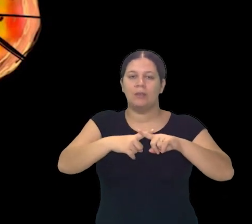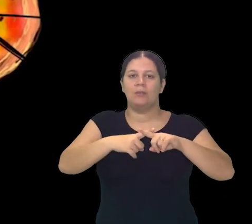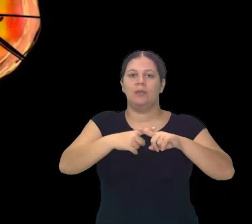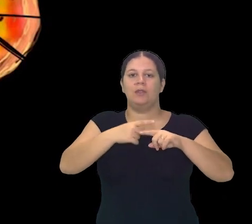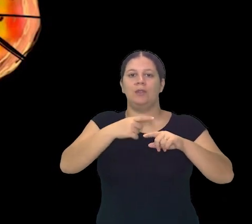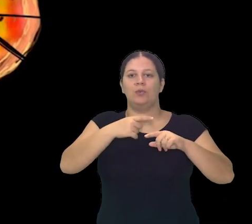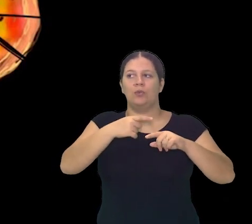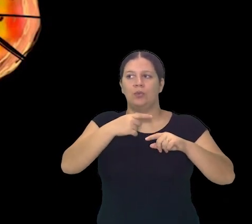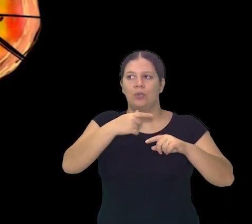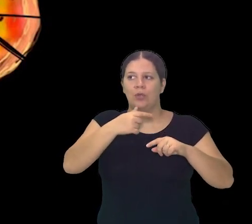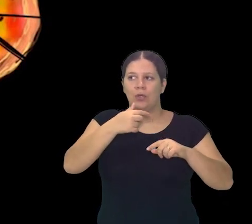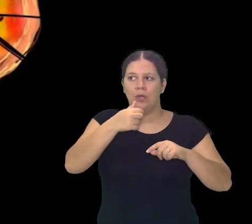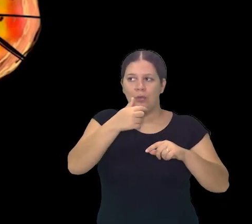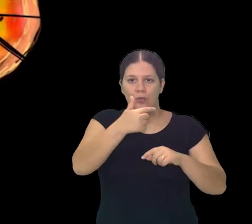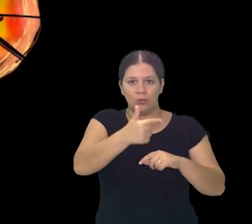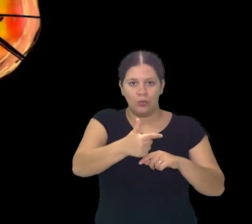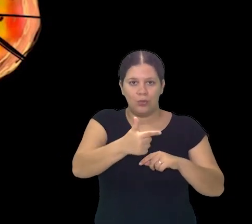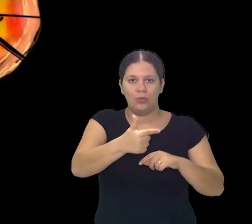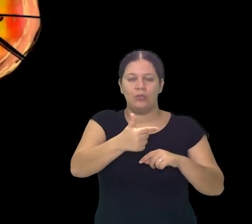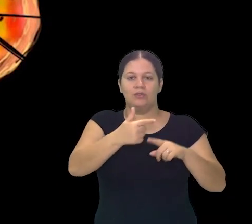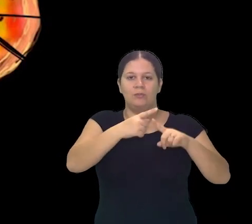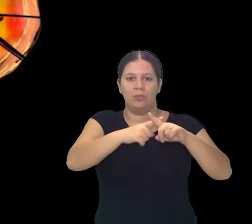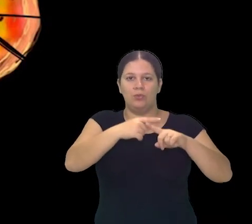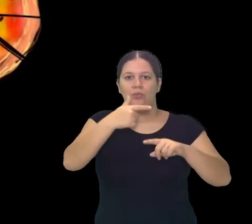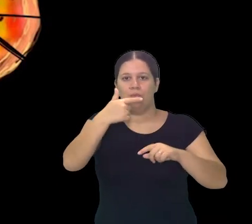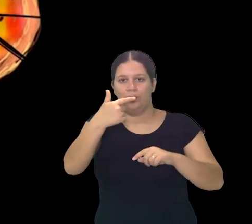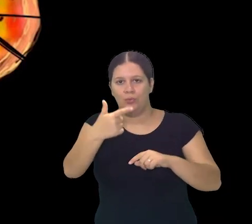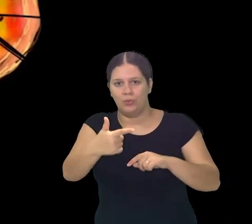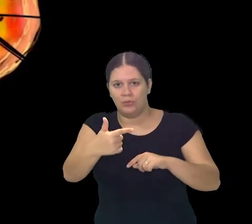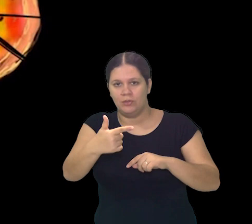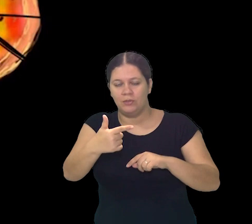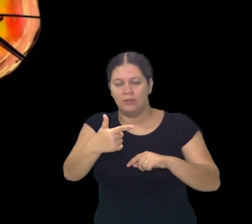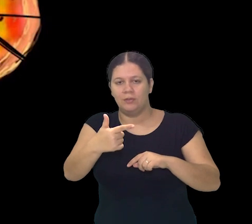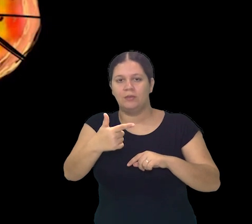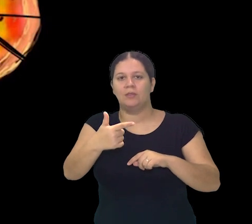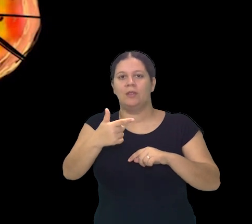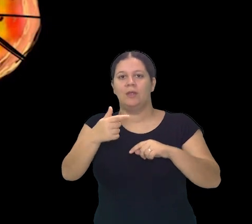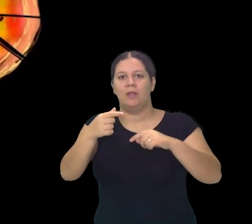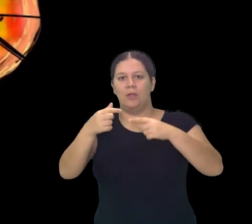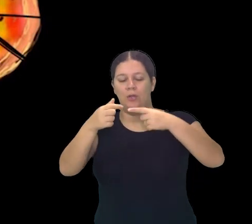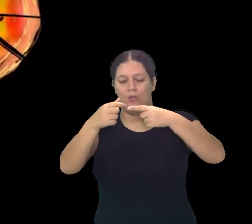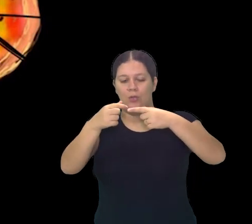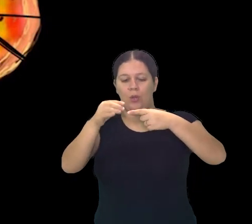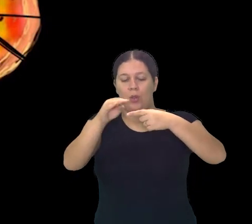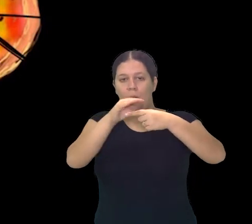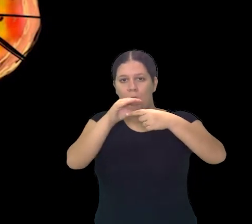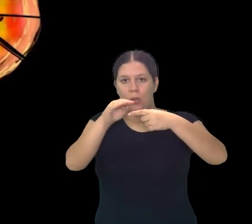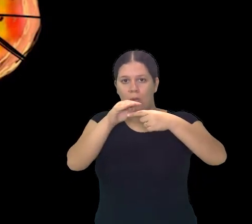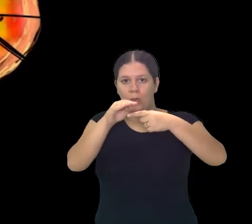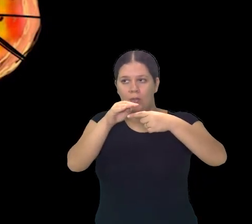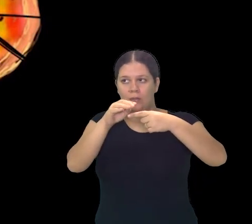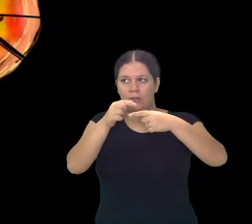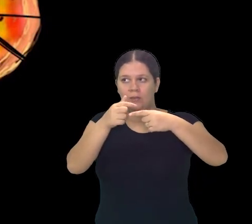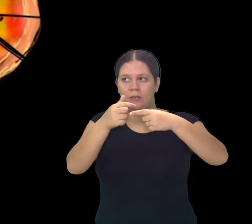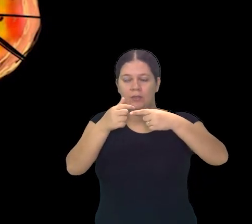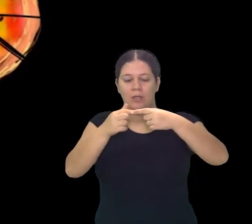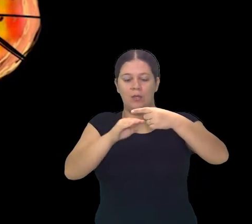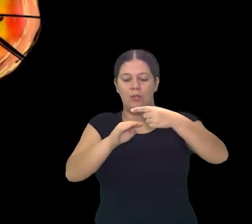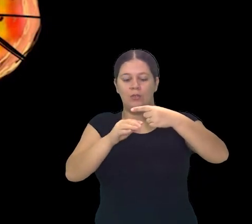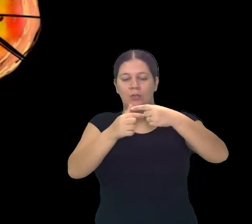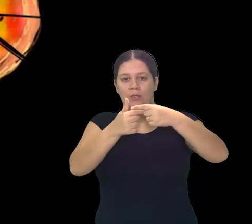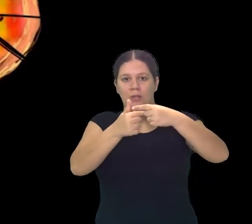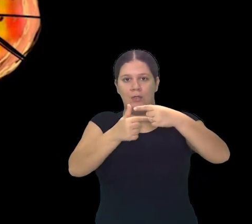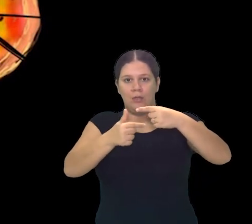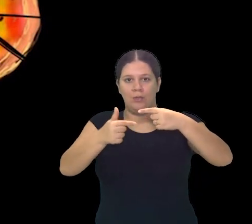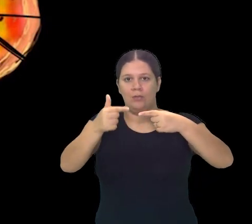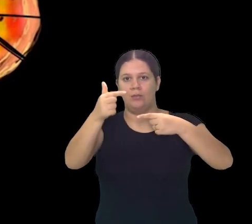por 2 e multiplico o numerador por 2. Se multiplico o numerador e o denominador pelo mesmo número, não estou